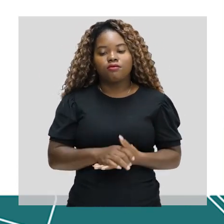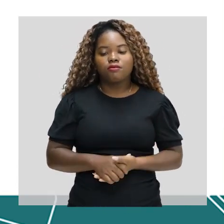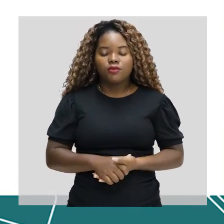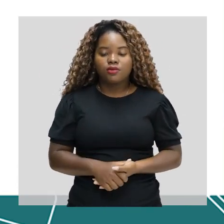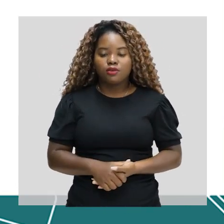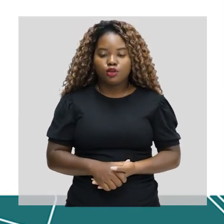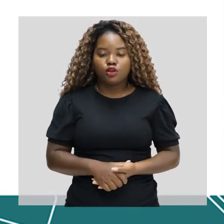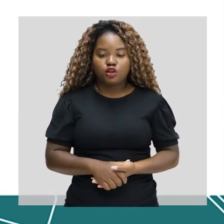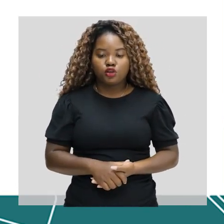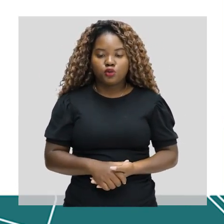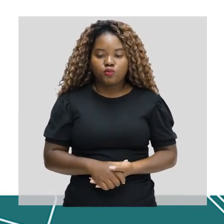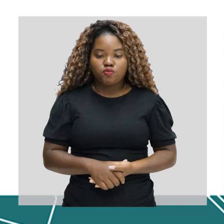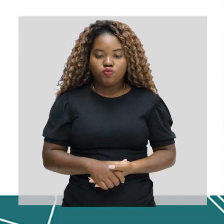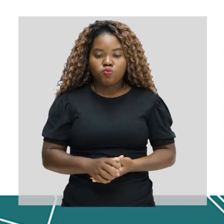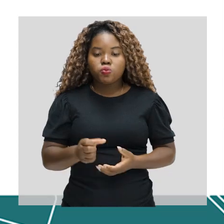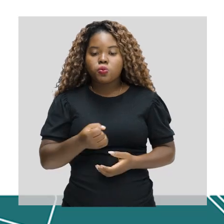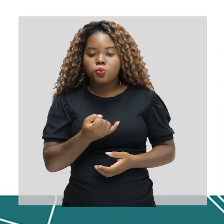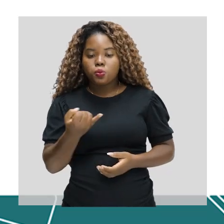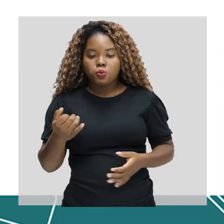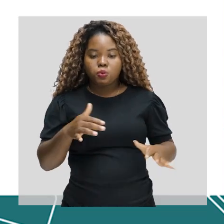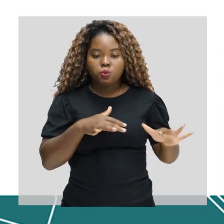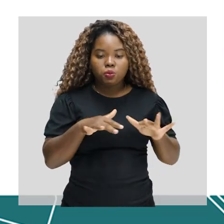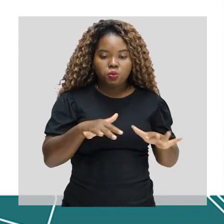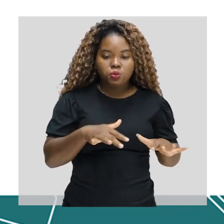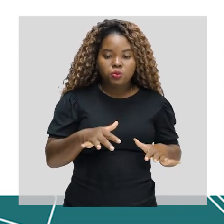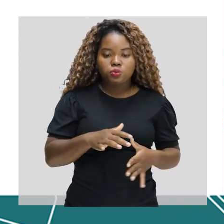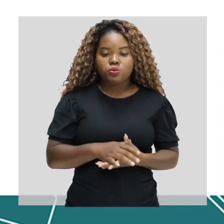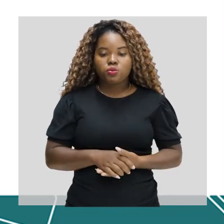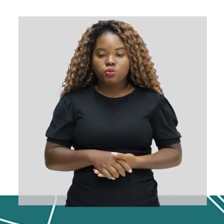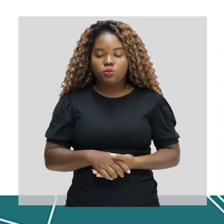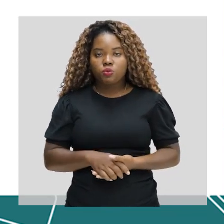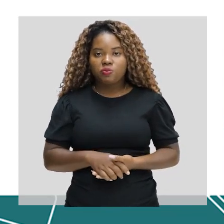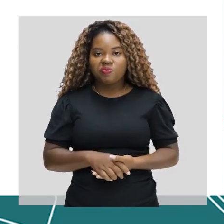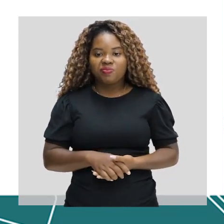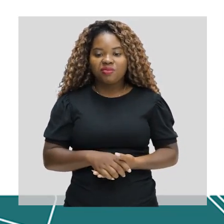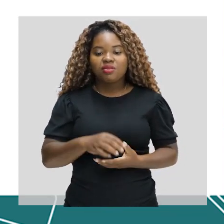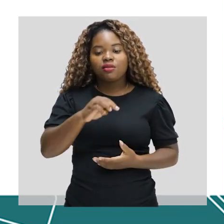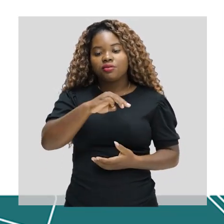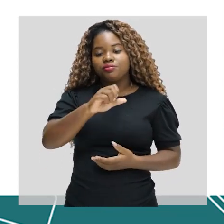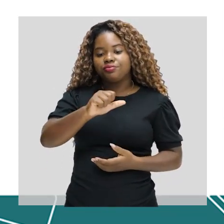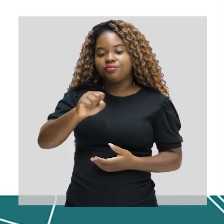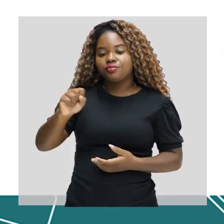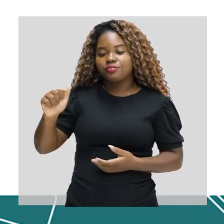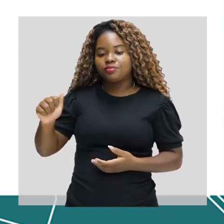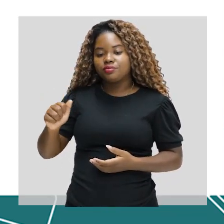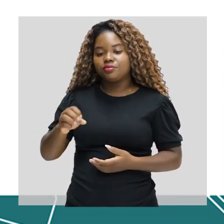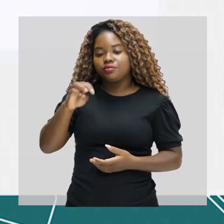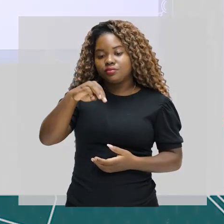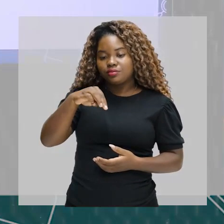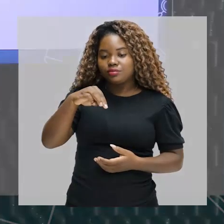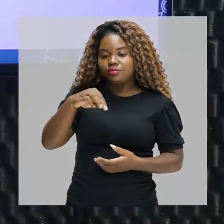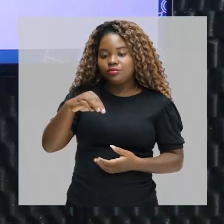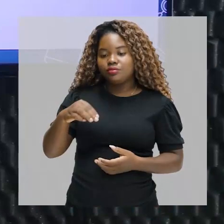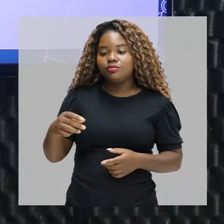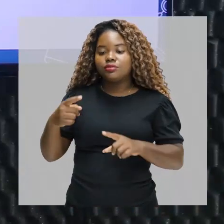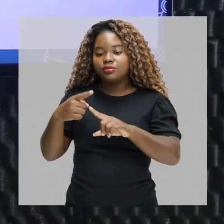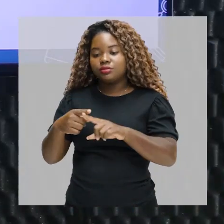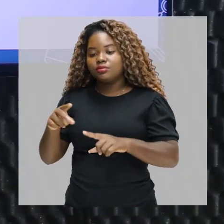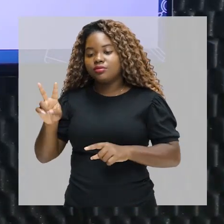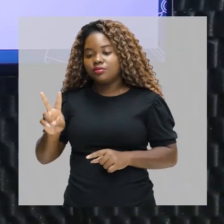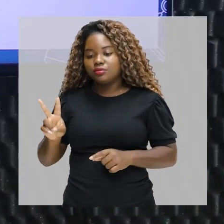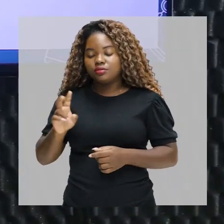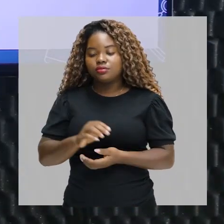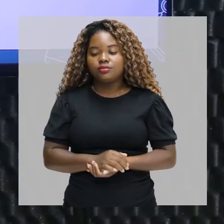Certo? Gente, a quantidade de movimento, tá ok? É massa vezes velocidade. Tá ok? Mas quando nós